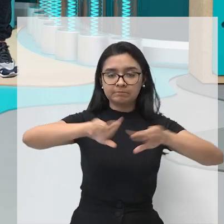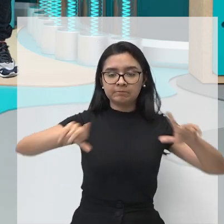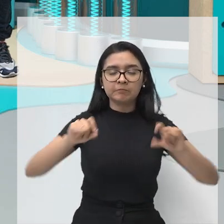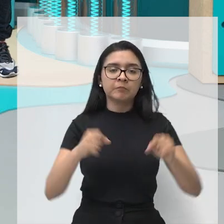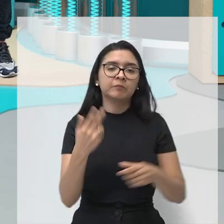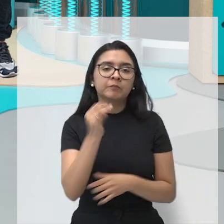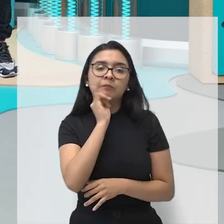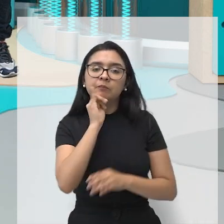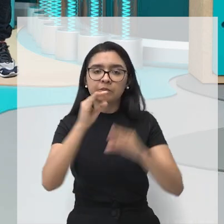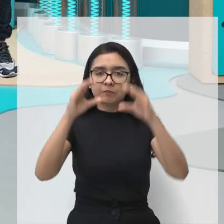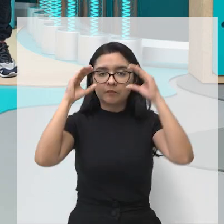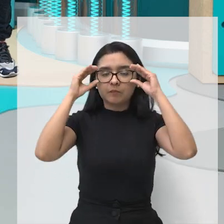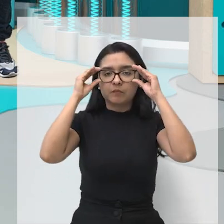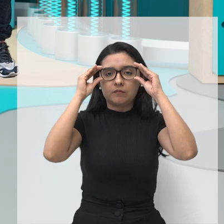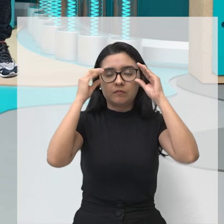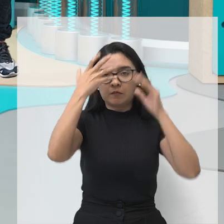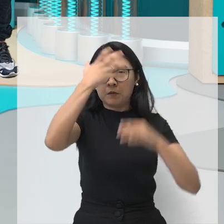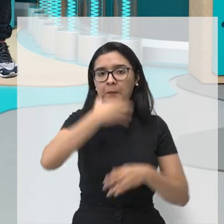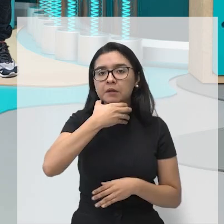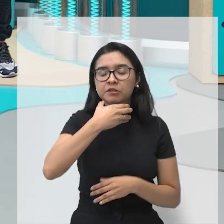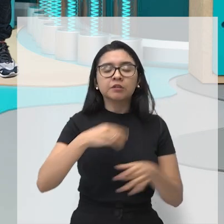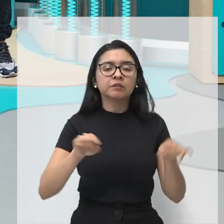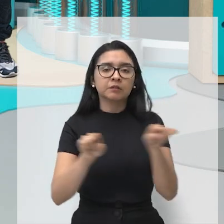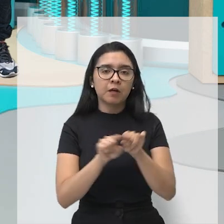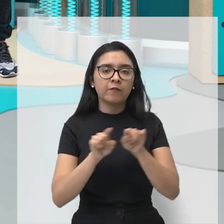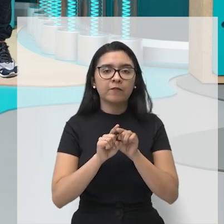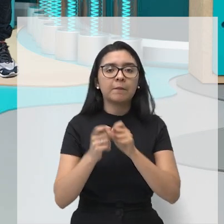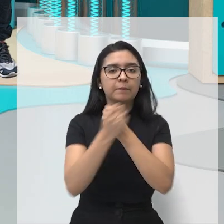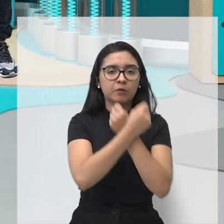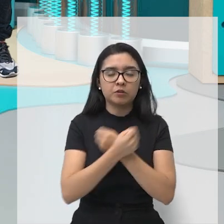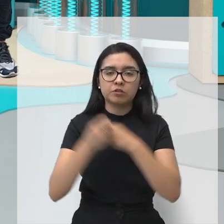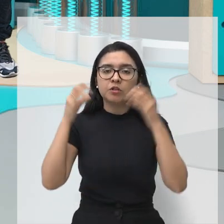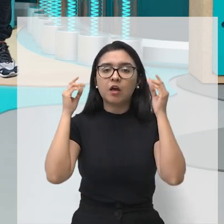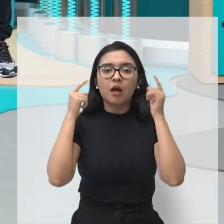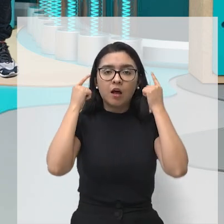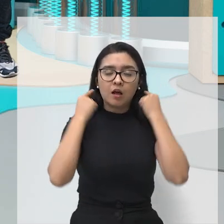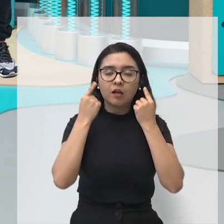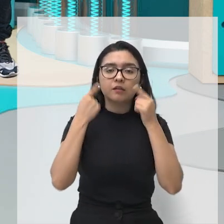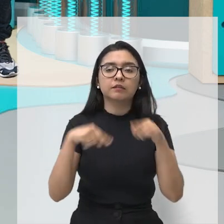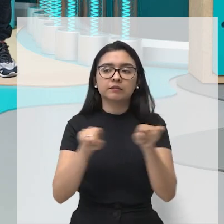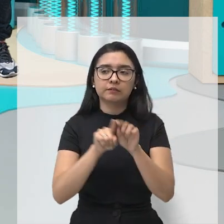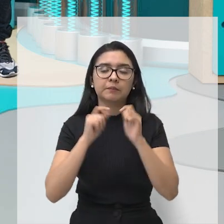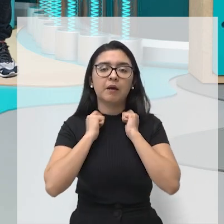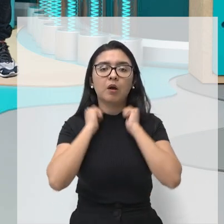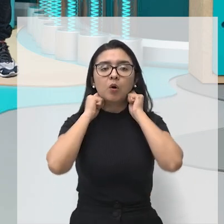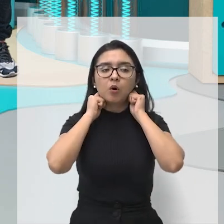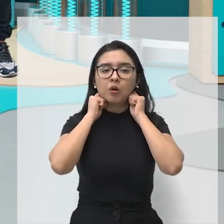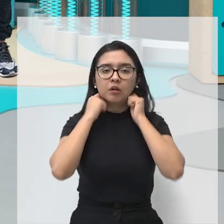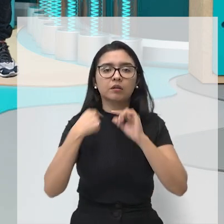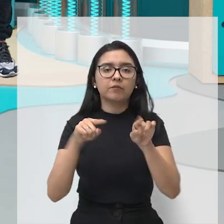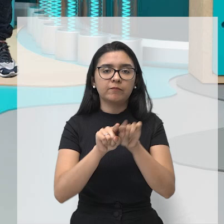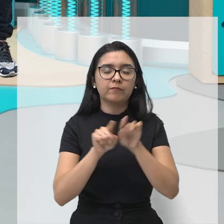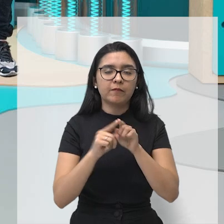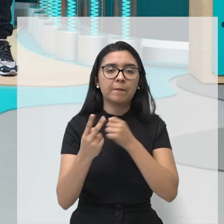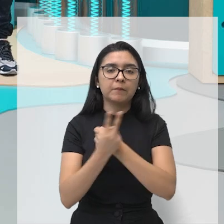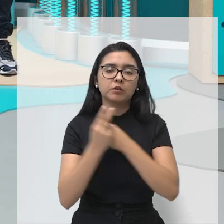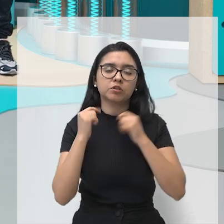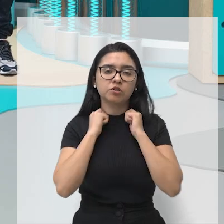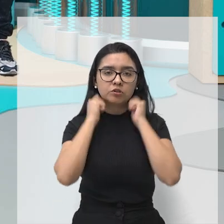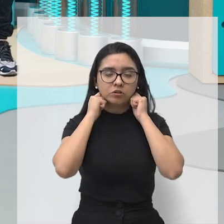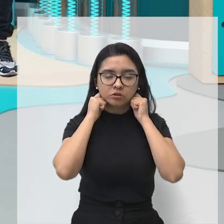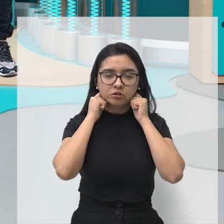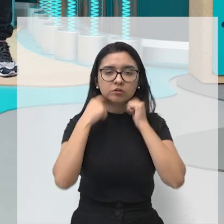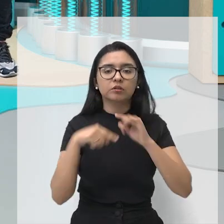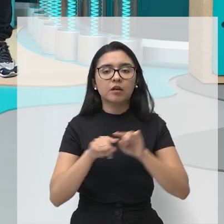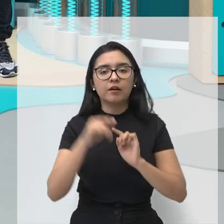o óculos, a máscara vai proteger também os ouvidos, né? A gola levantada vai proteger o